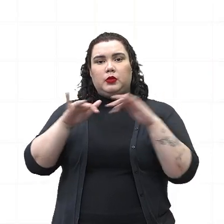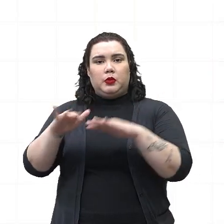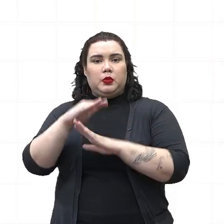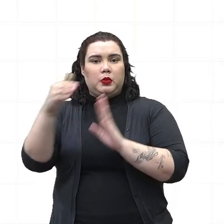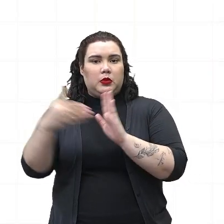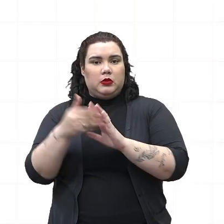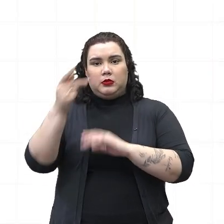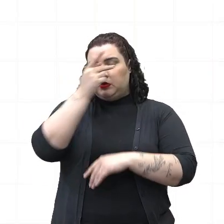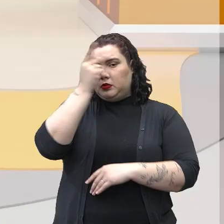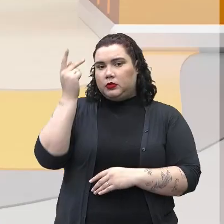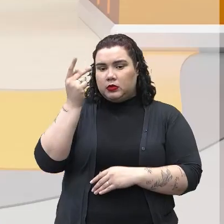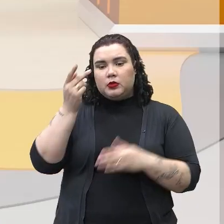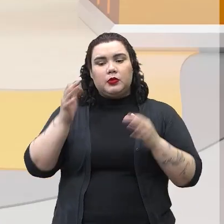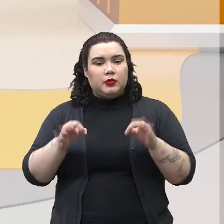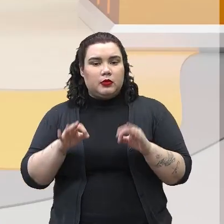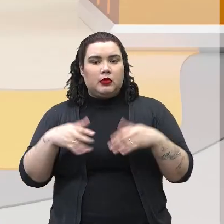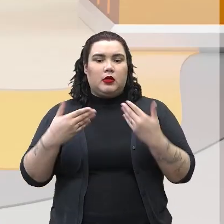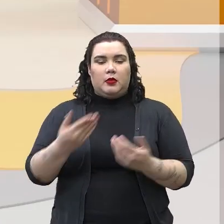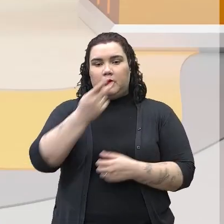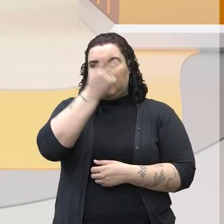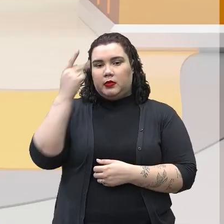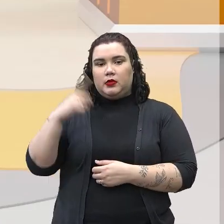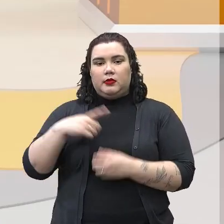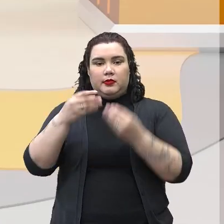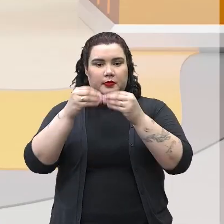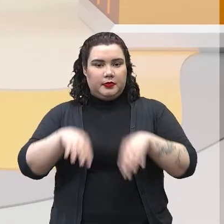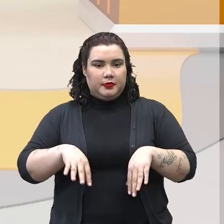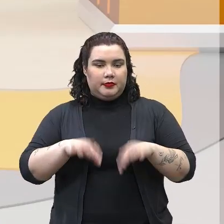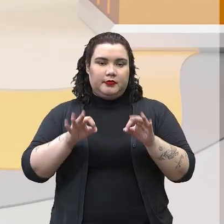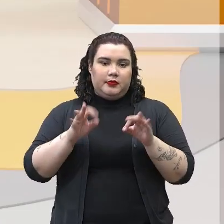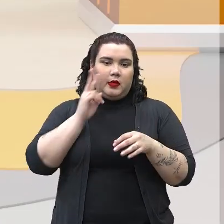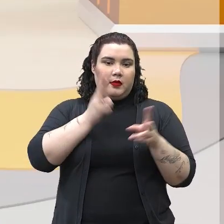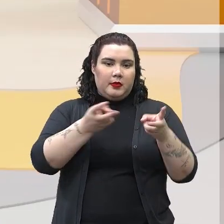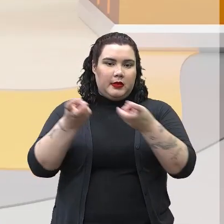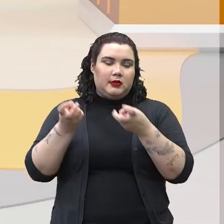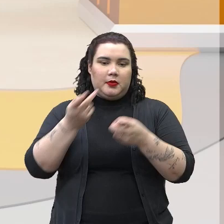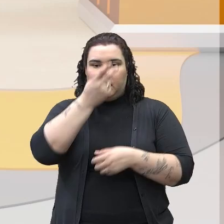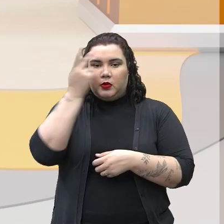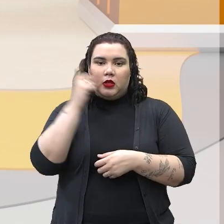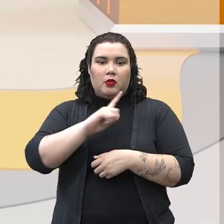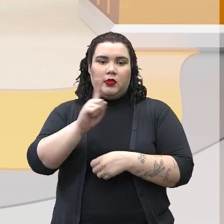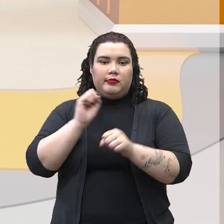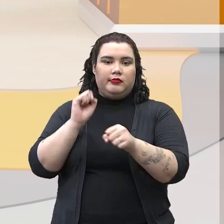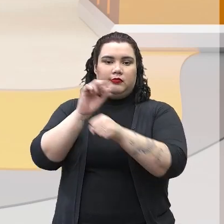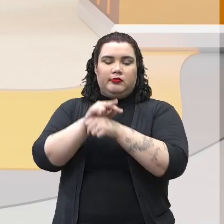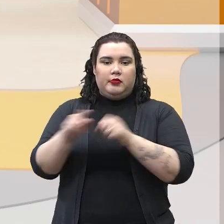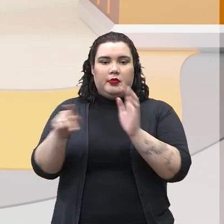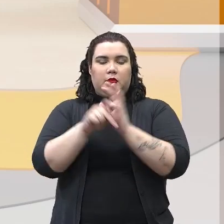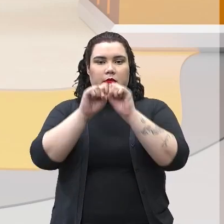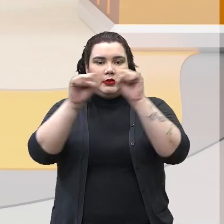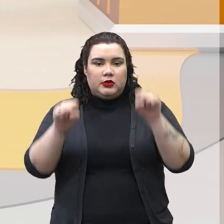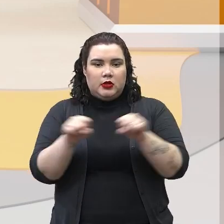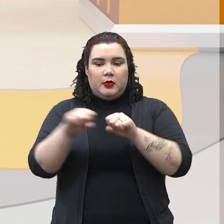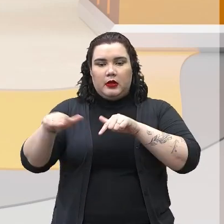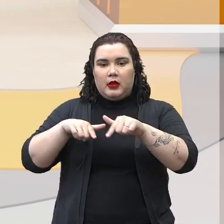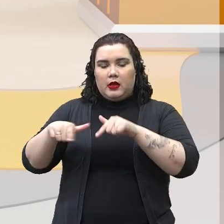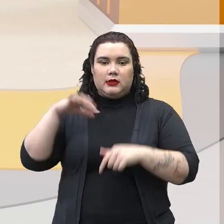tem oportunidade para todo mundo, e aí as pessoas acabam se prejudicando, né? Pelo menos quem não consegue entrar